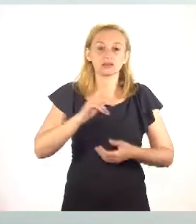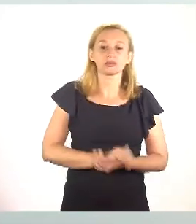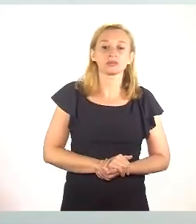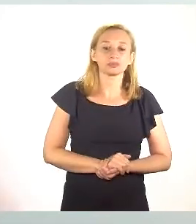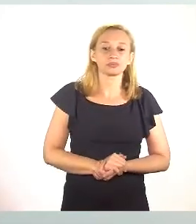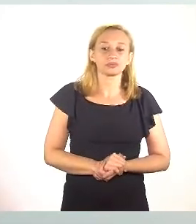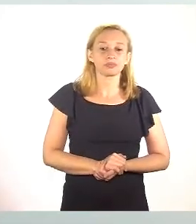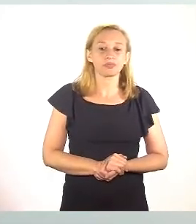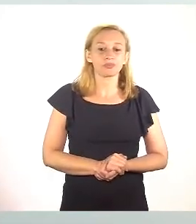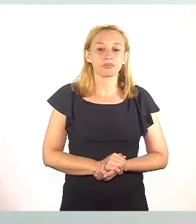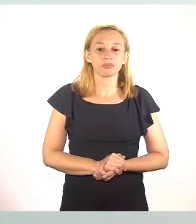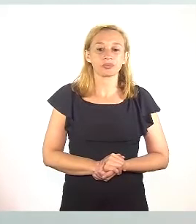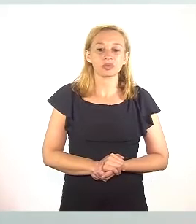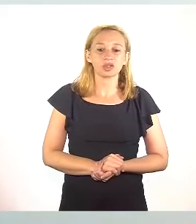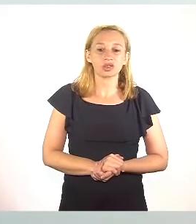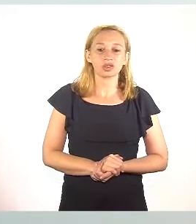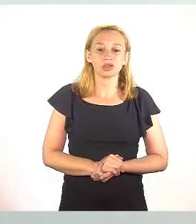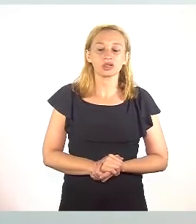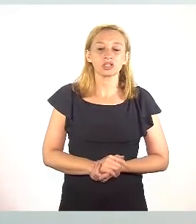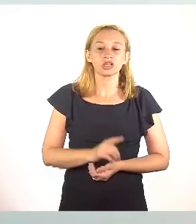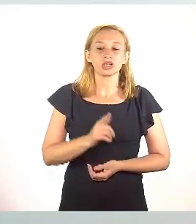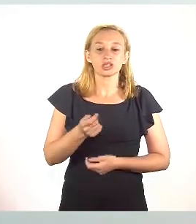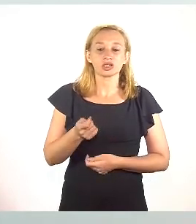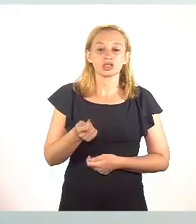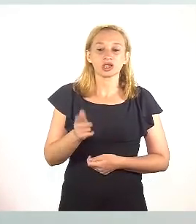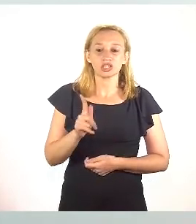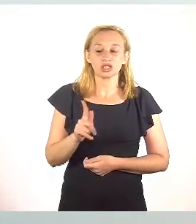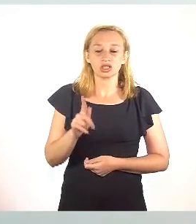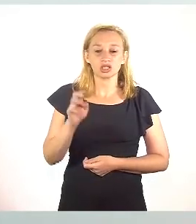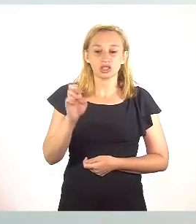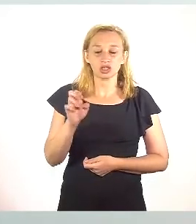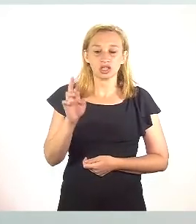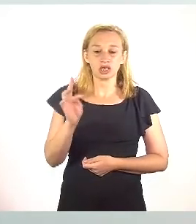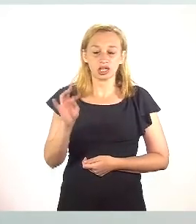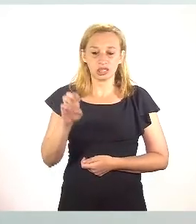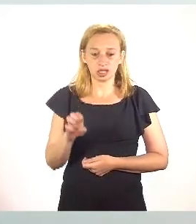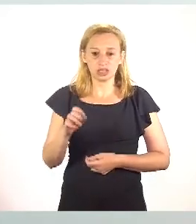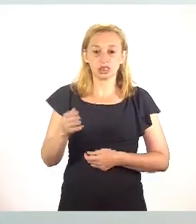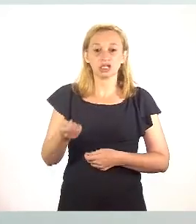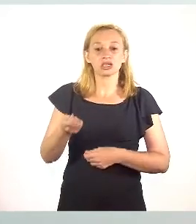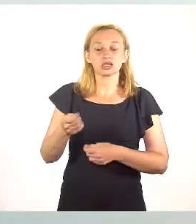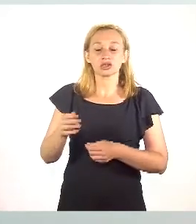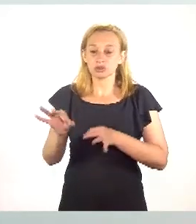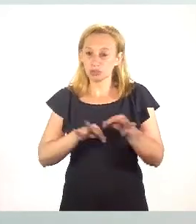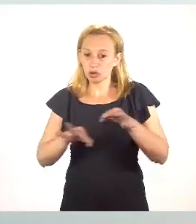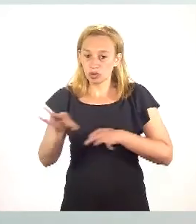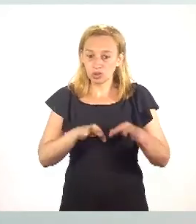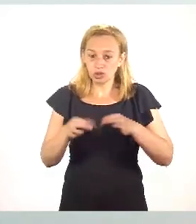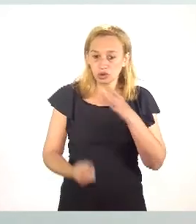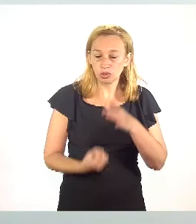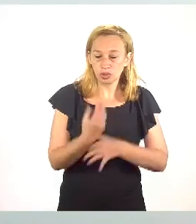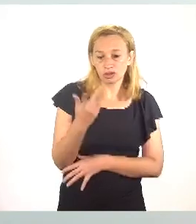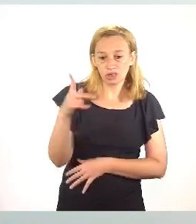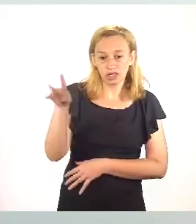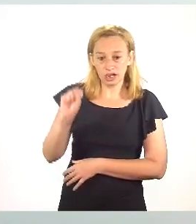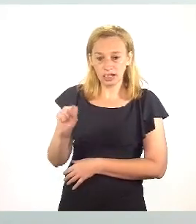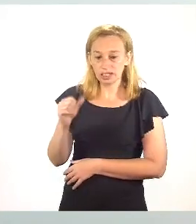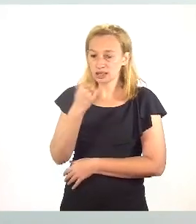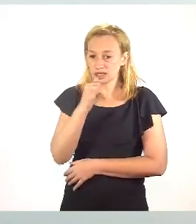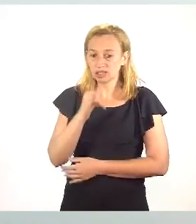Petrobras de gerente de projetos na área de exploração de petróleo e gás,